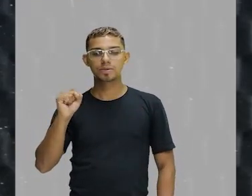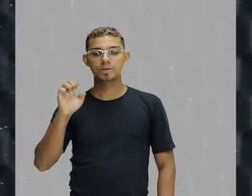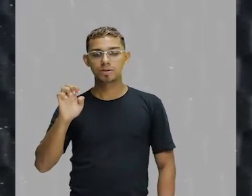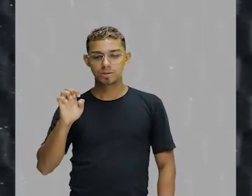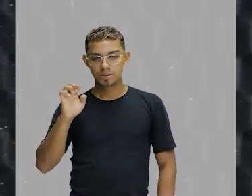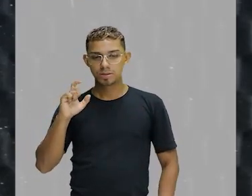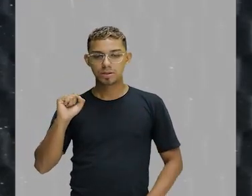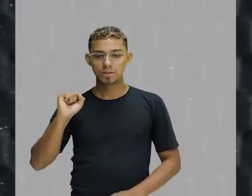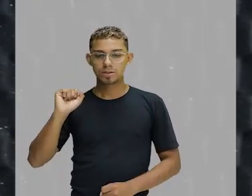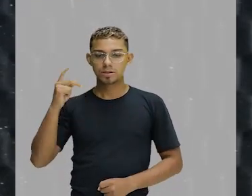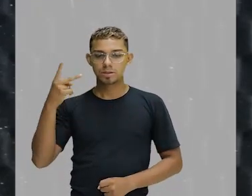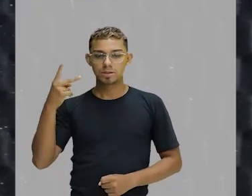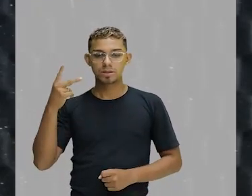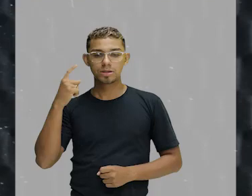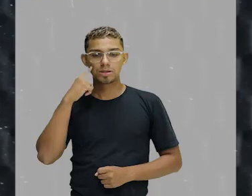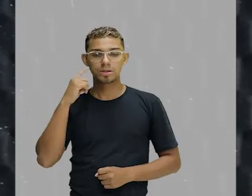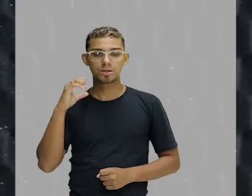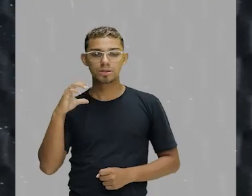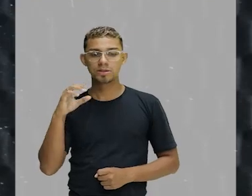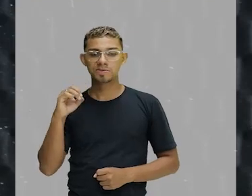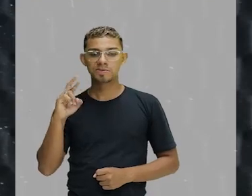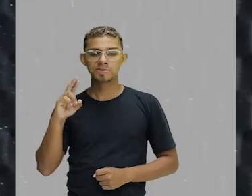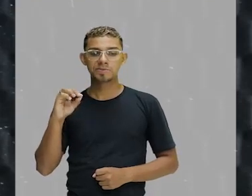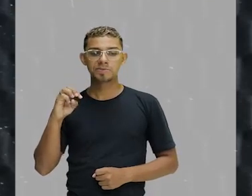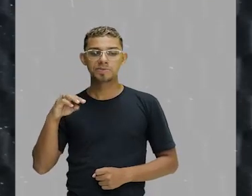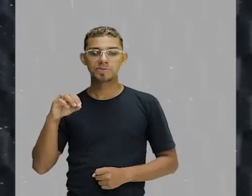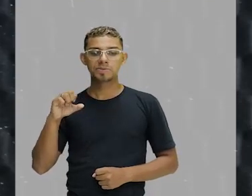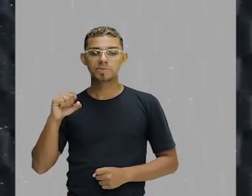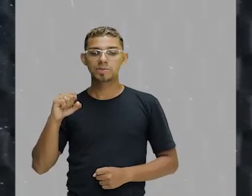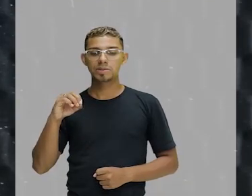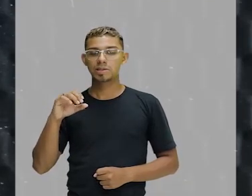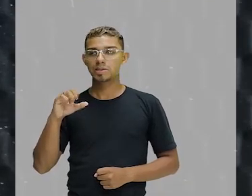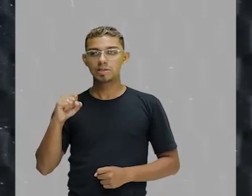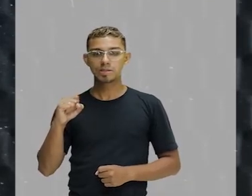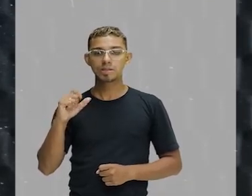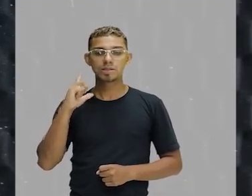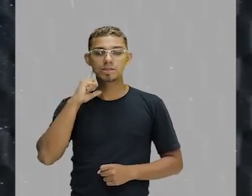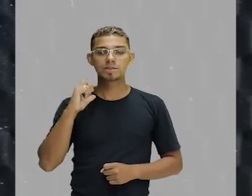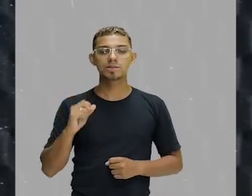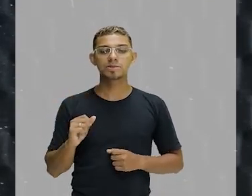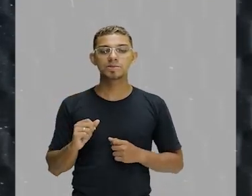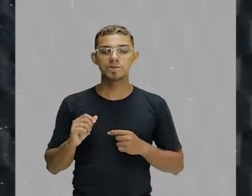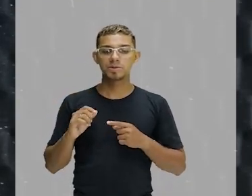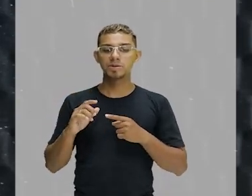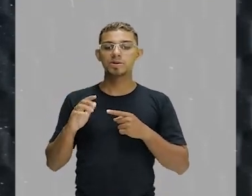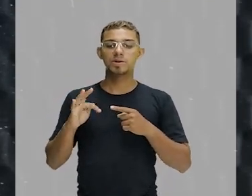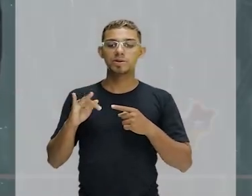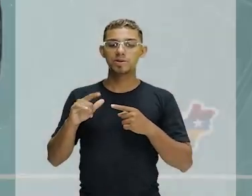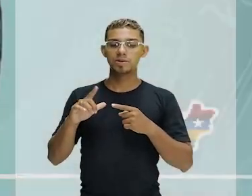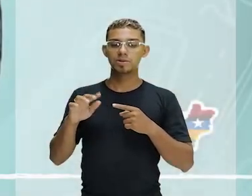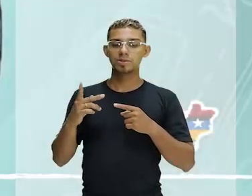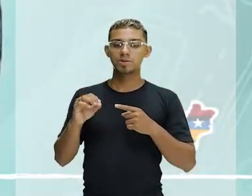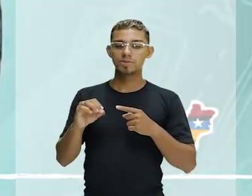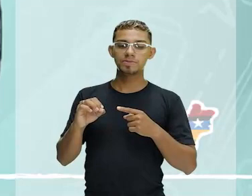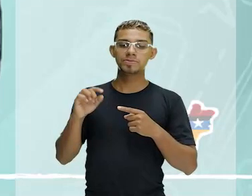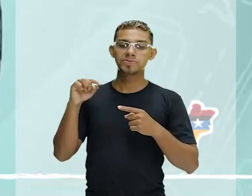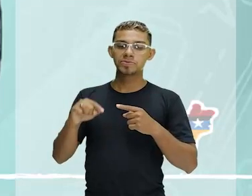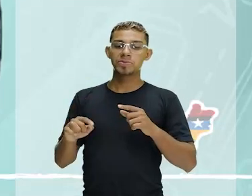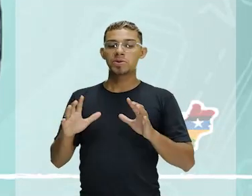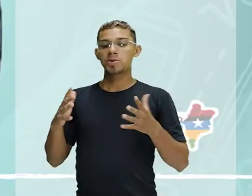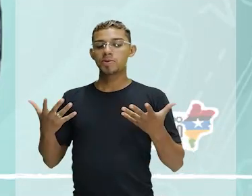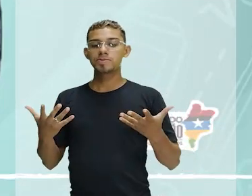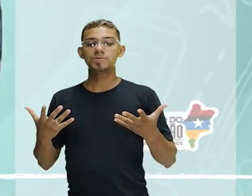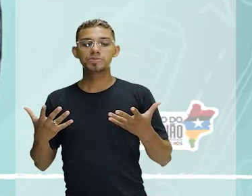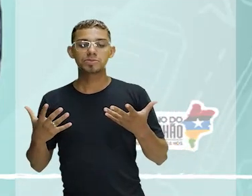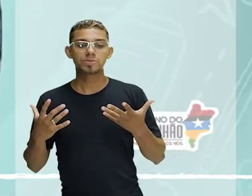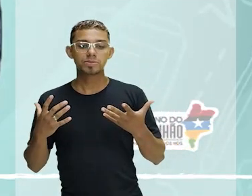formar, 4 cromossomos. Por quê? Cada cromátide vai se transformar em um cromossomo filho, certo? E aí,